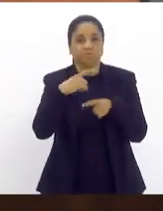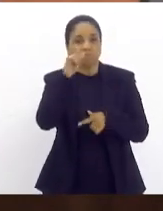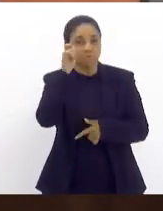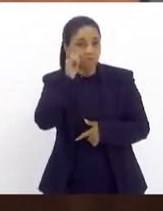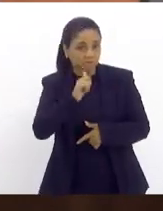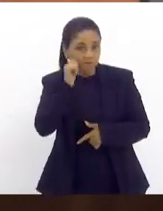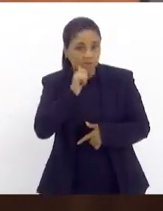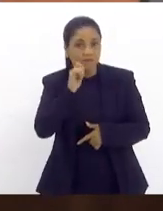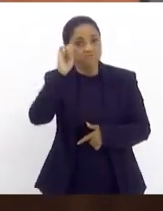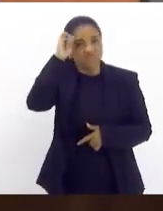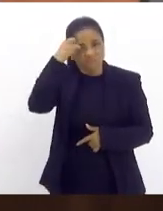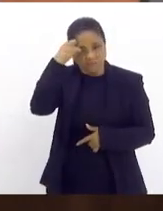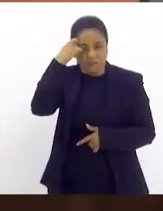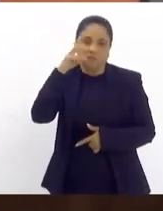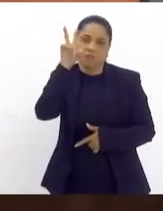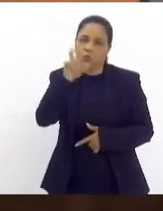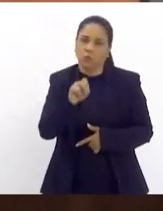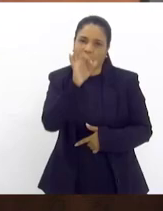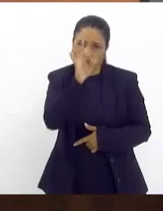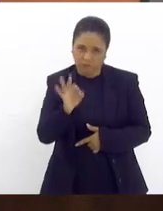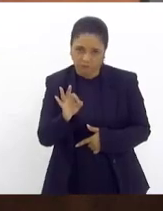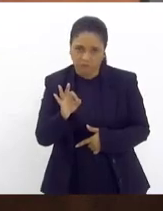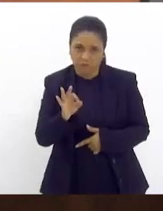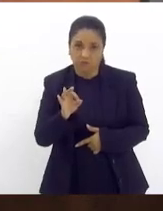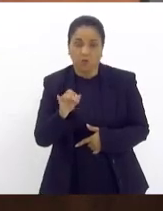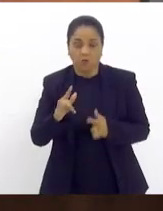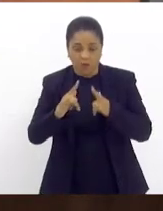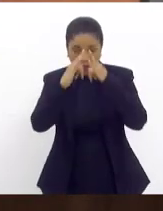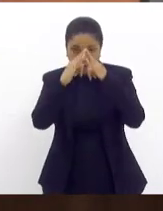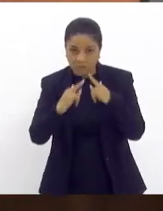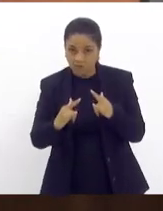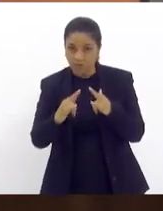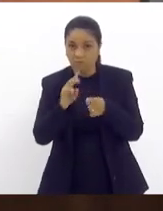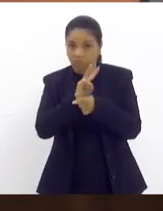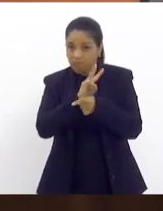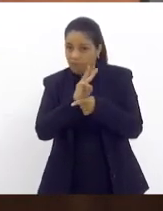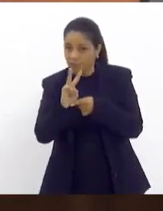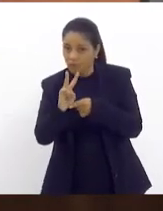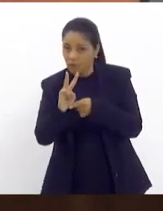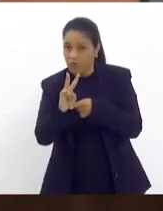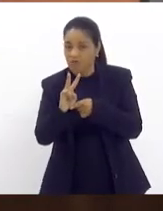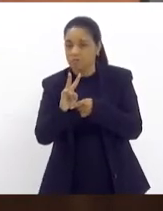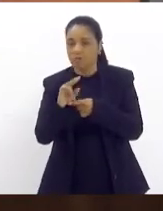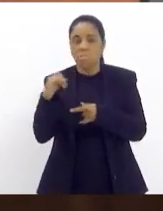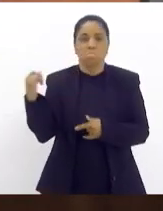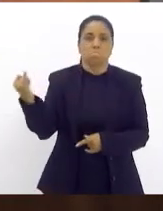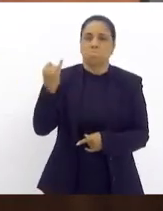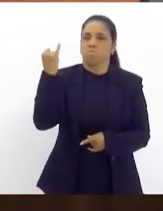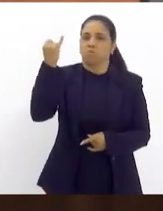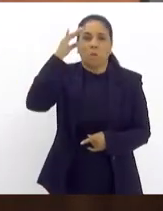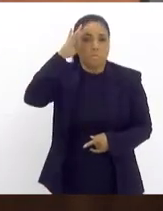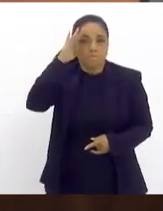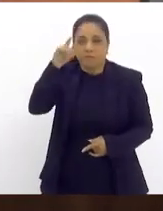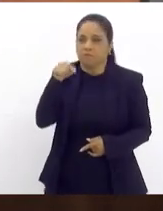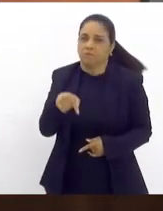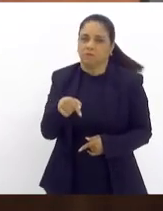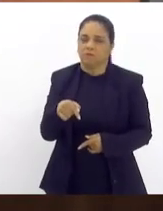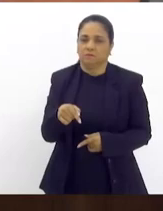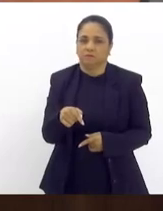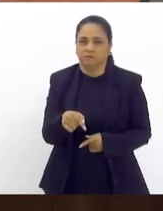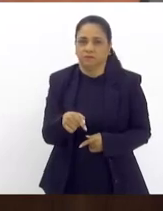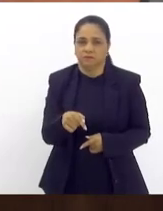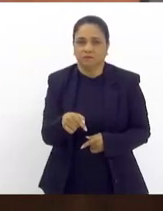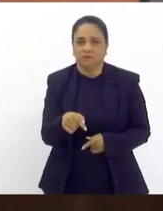pretas Então nesse sentido as tendas violetas são mais que essenciais elas são elas